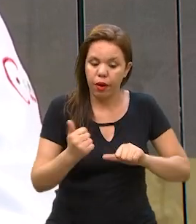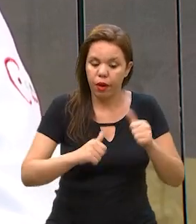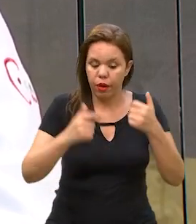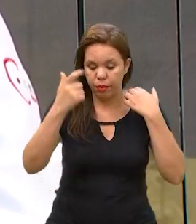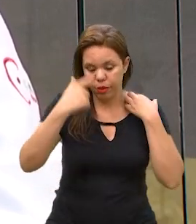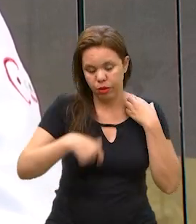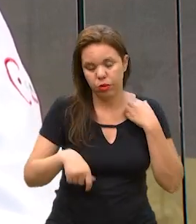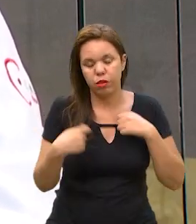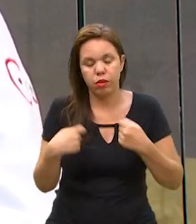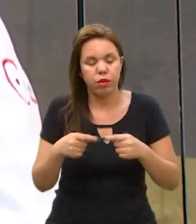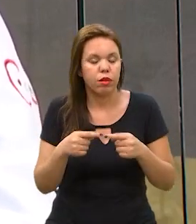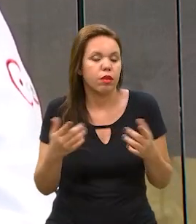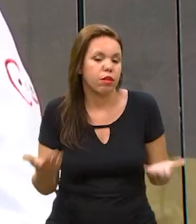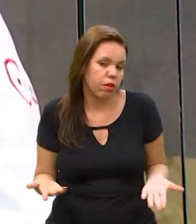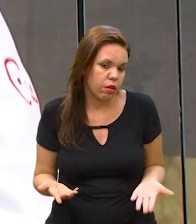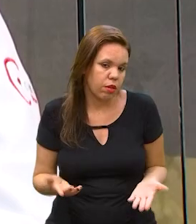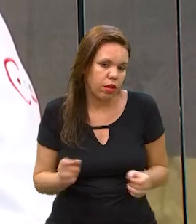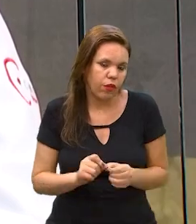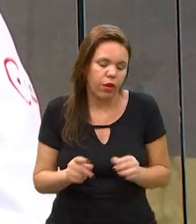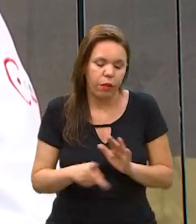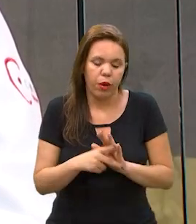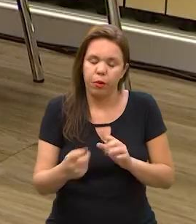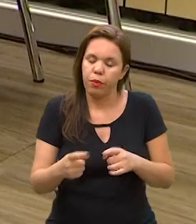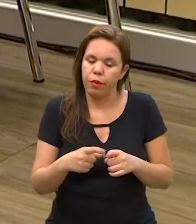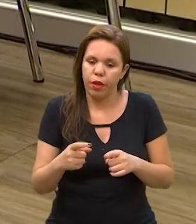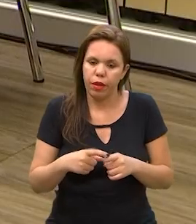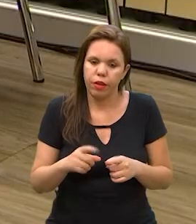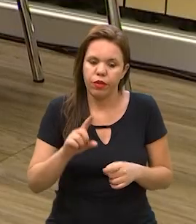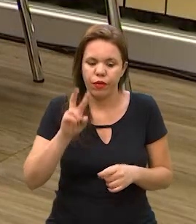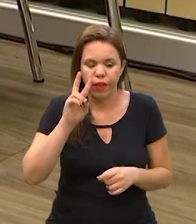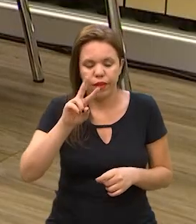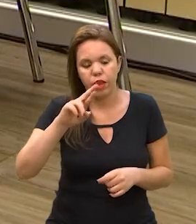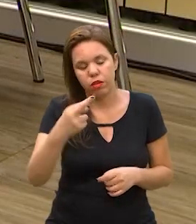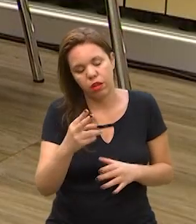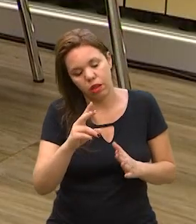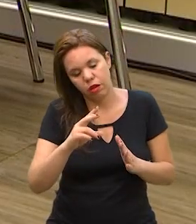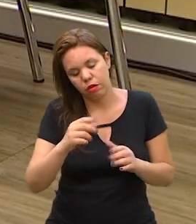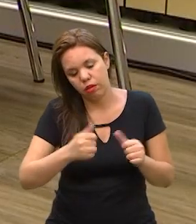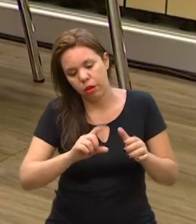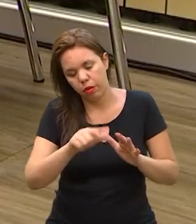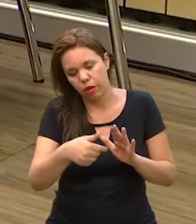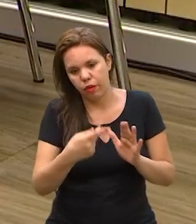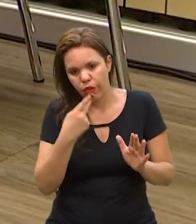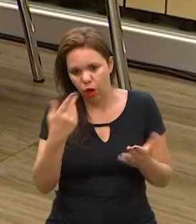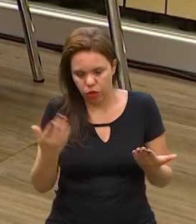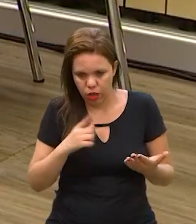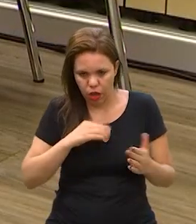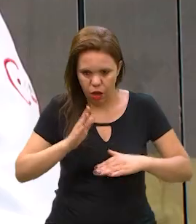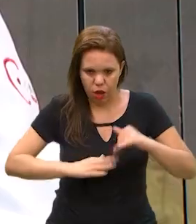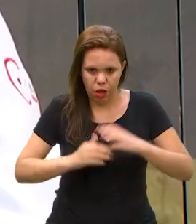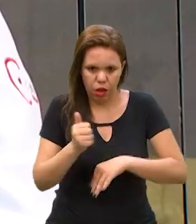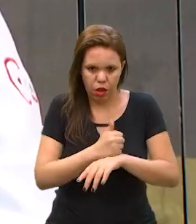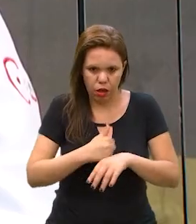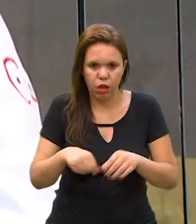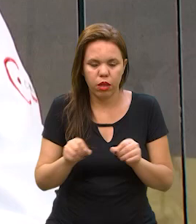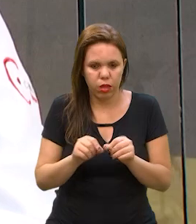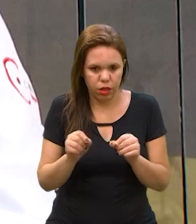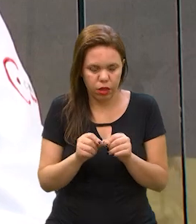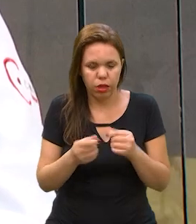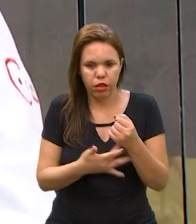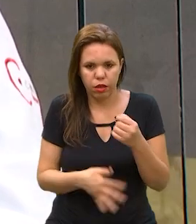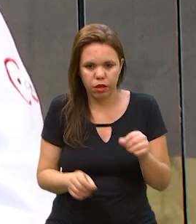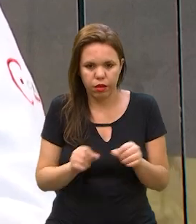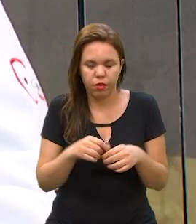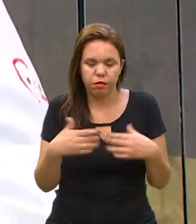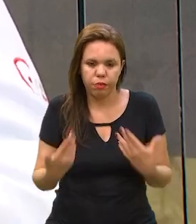daquele paciente serão feitas pelo médico. Hoje a gente tem alguns outros profissionais que solicitam